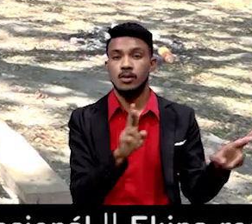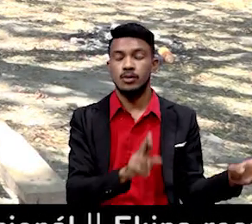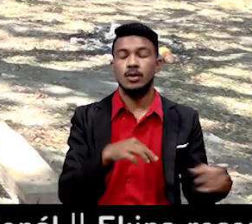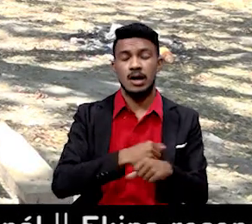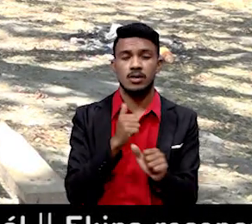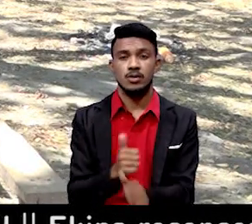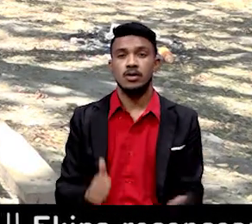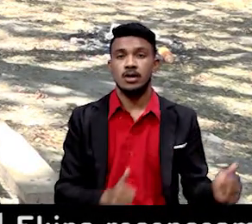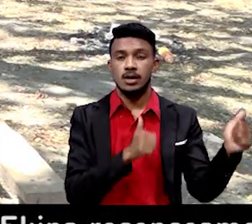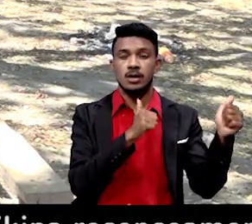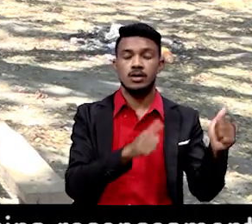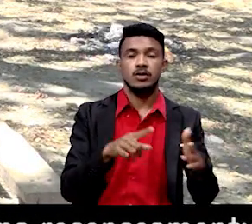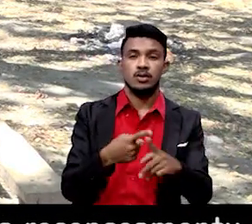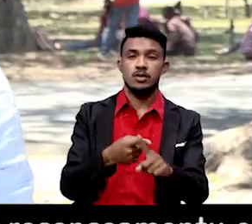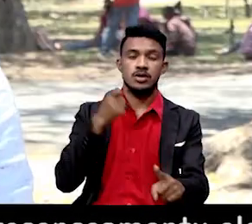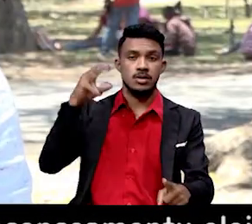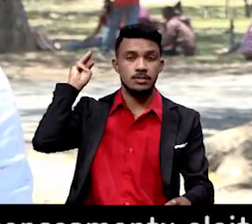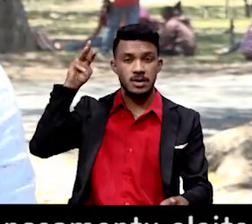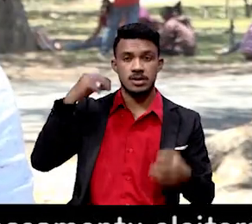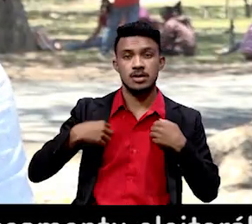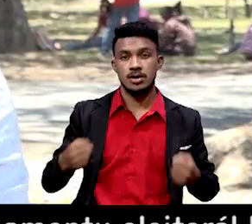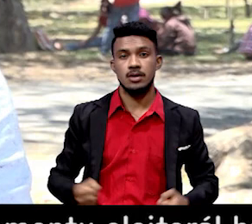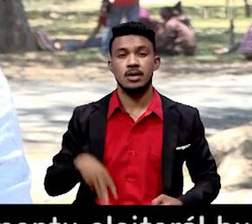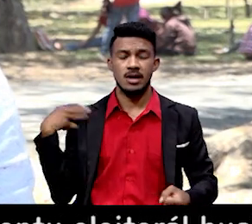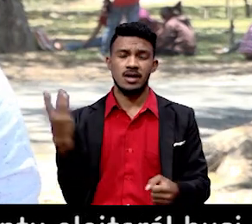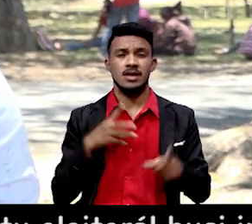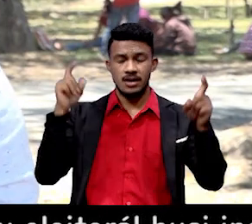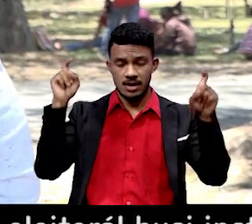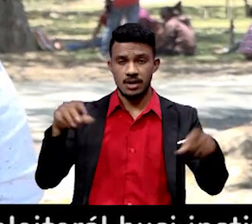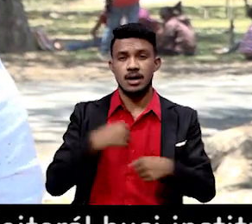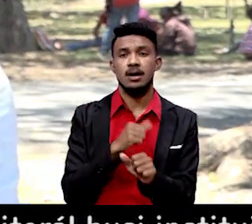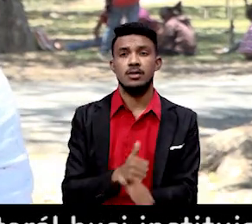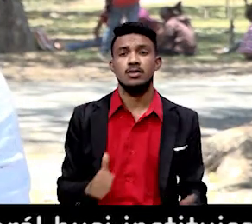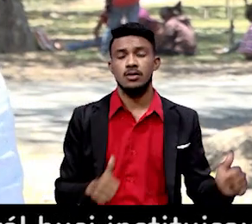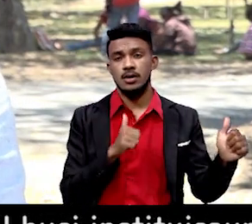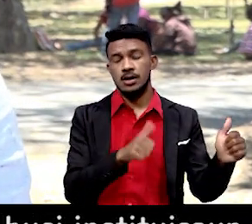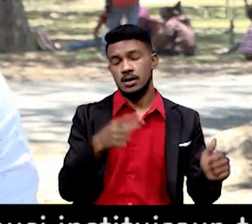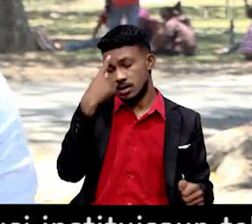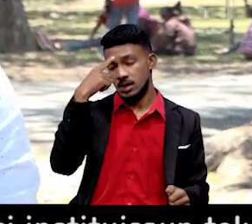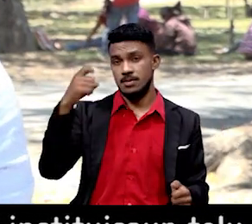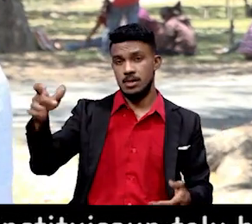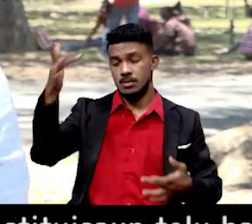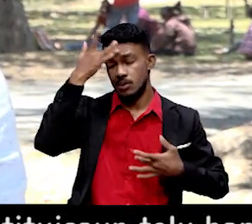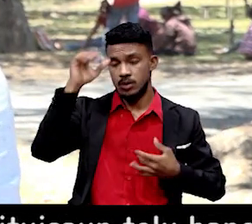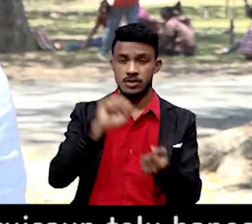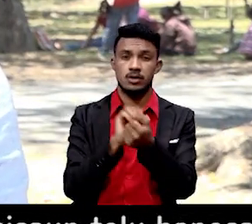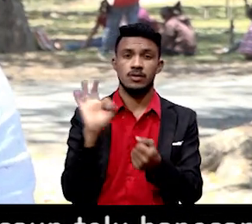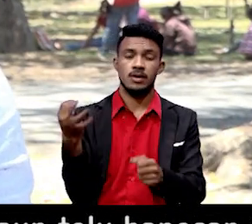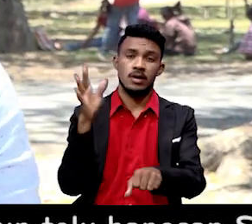né ita tem que ser cumprir tamo moras transmitir da covid né